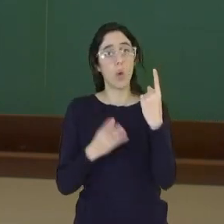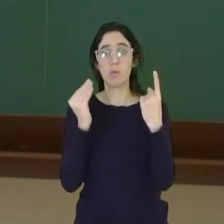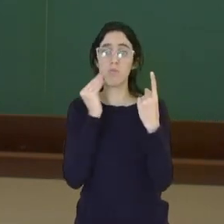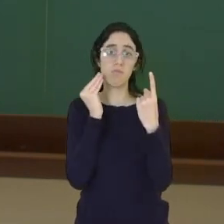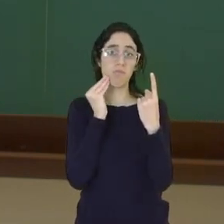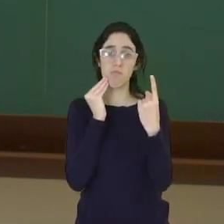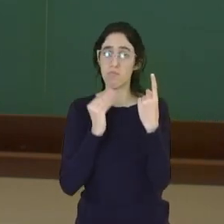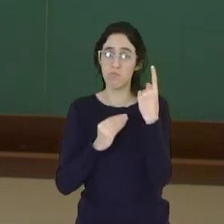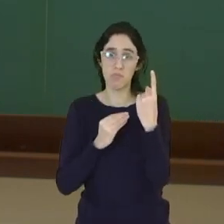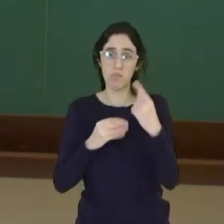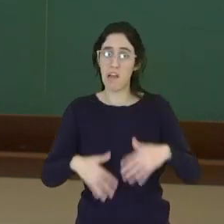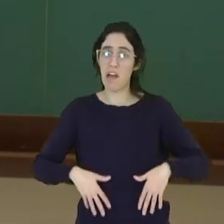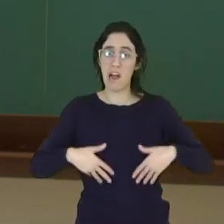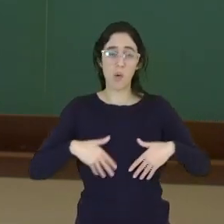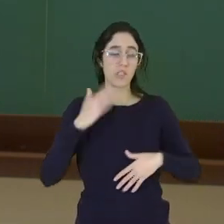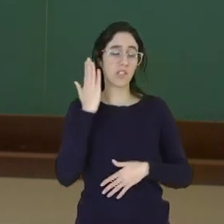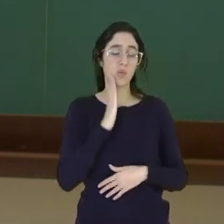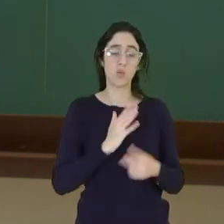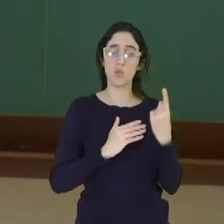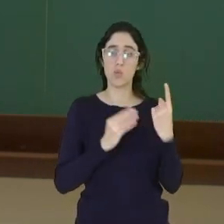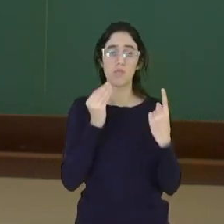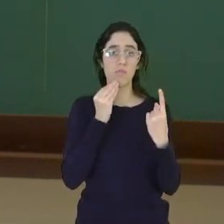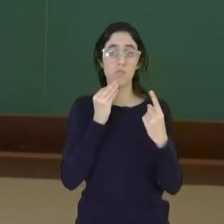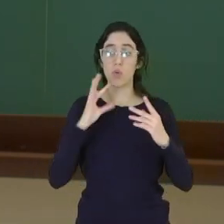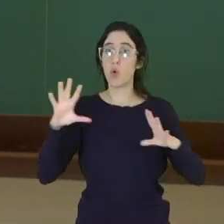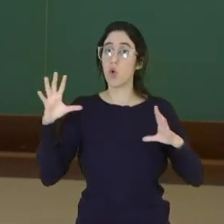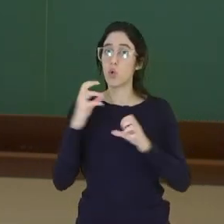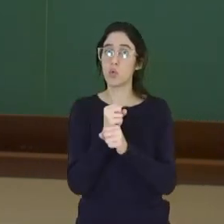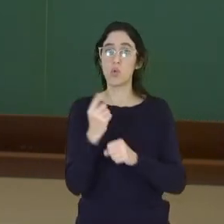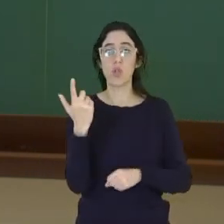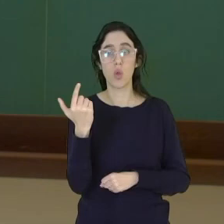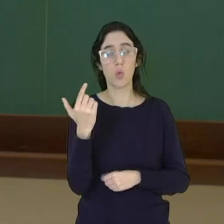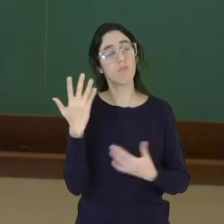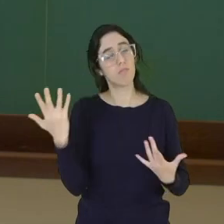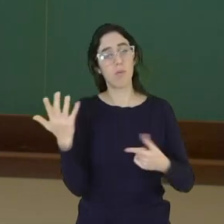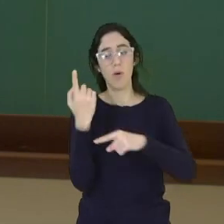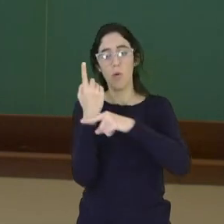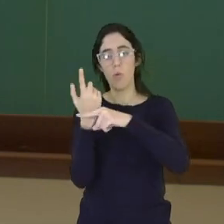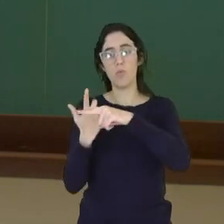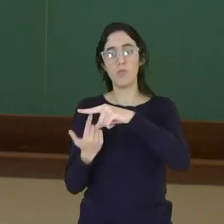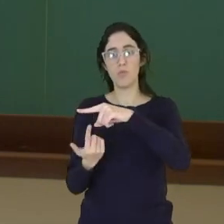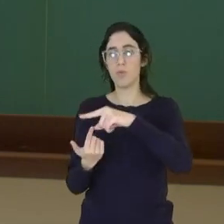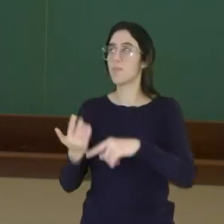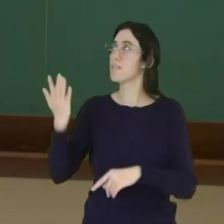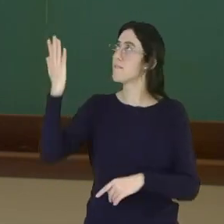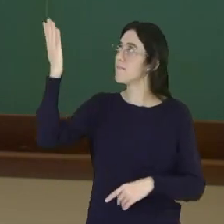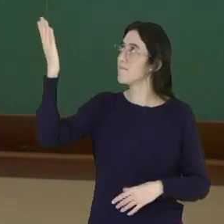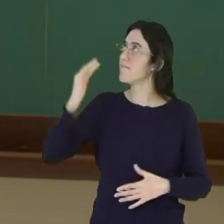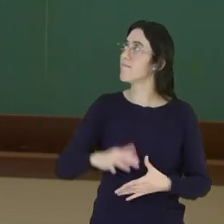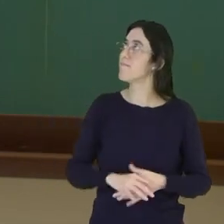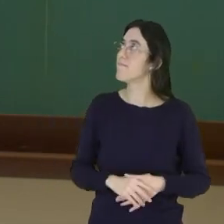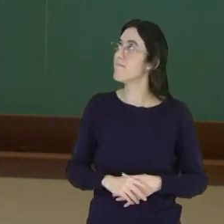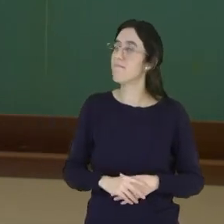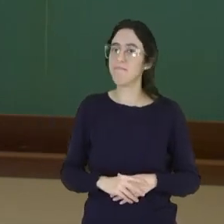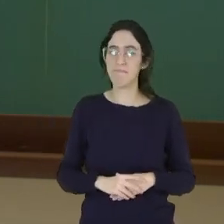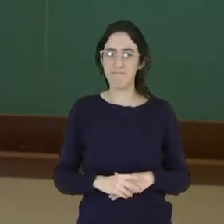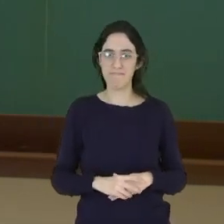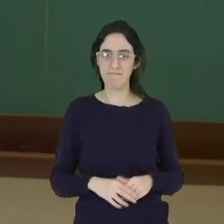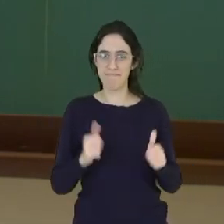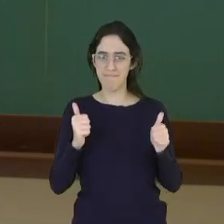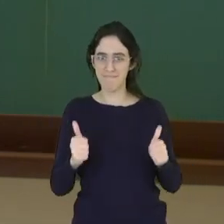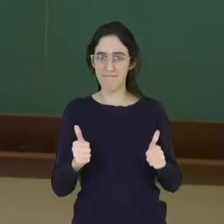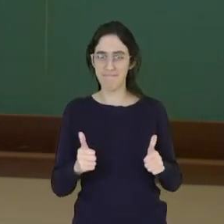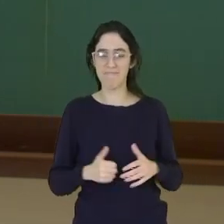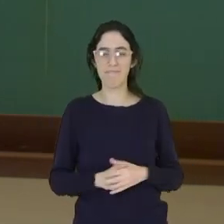total de 12 opções no meu espaço amostral. Então a probabilidade vai ser o quê? 1/12.